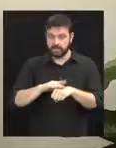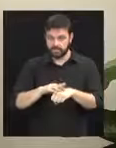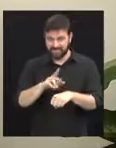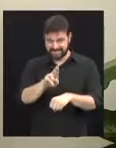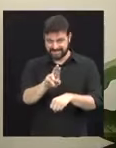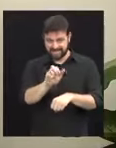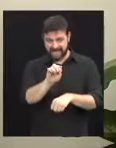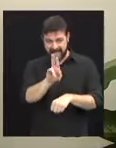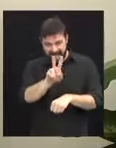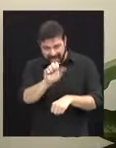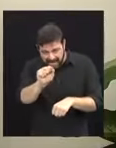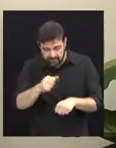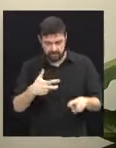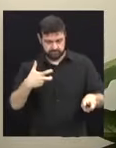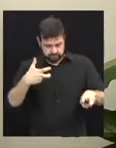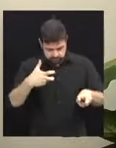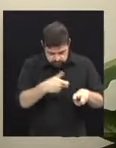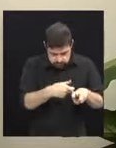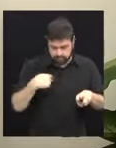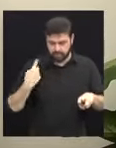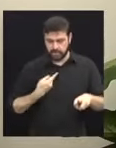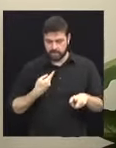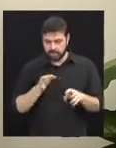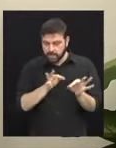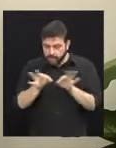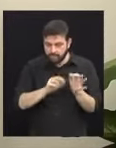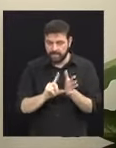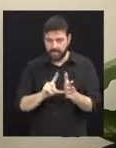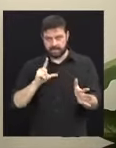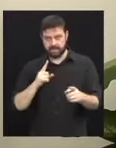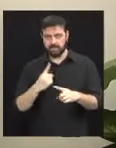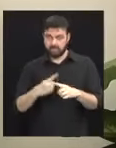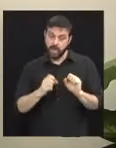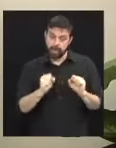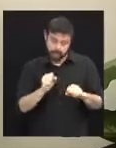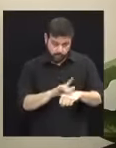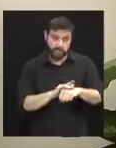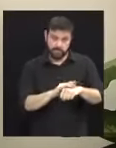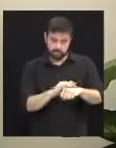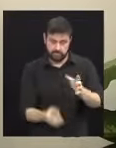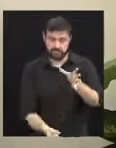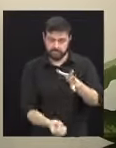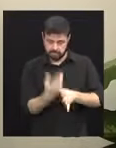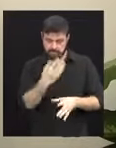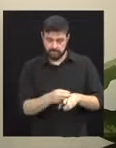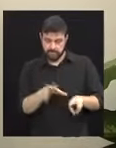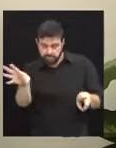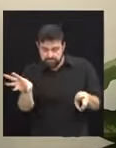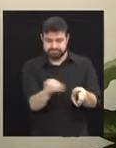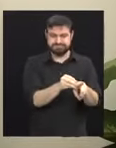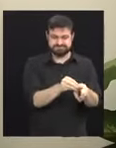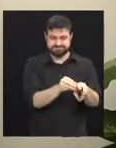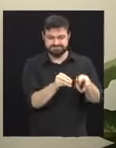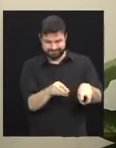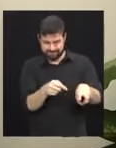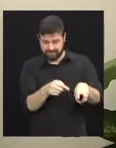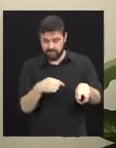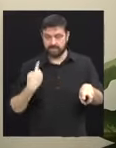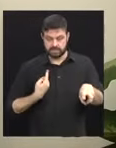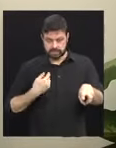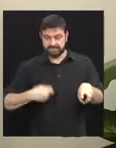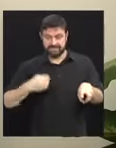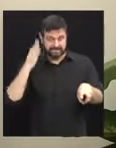anual. Mas a gente tem que estar preparada porque o animal pode ficar doente, pode ter alguma coisa mais grave, e você